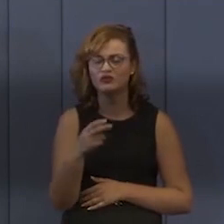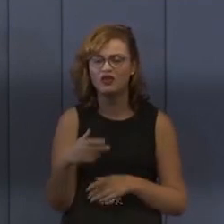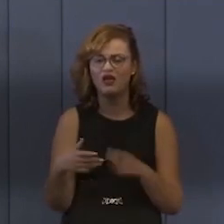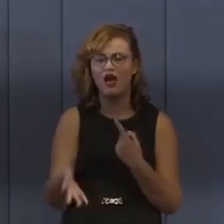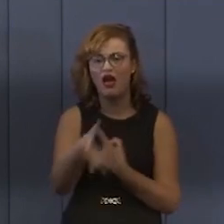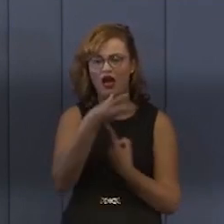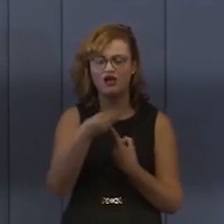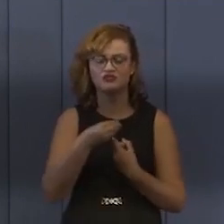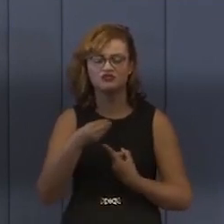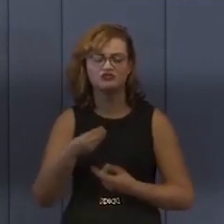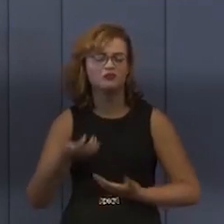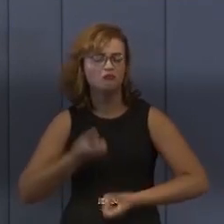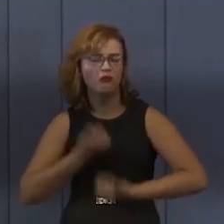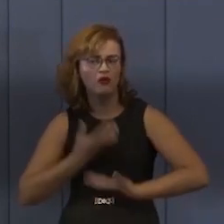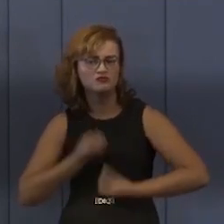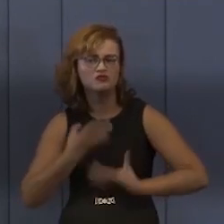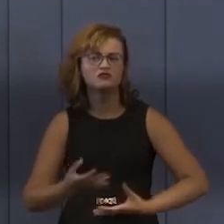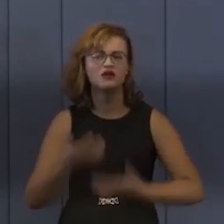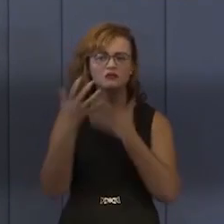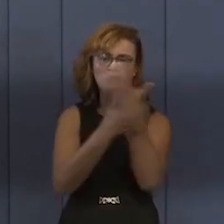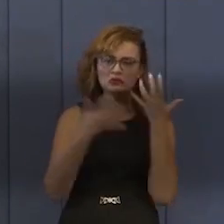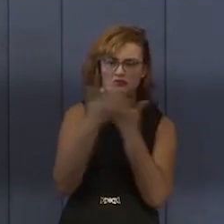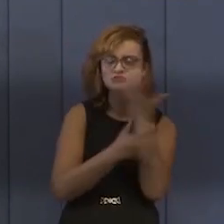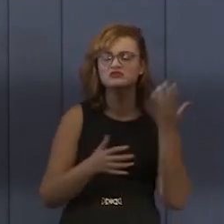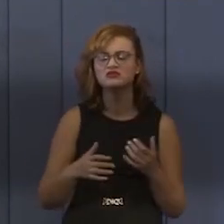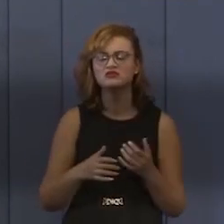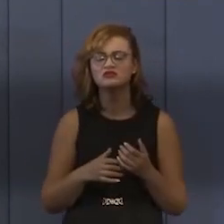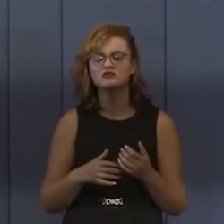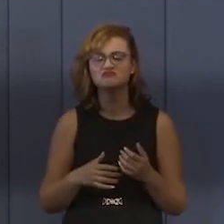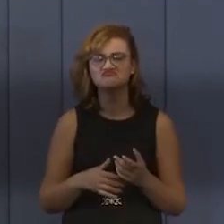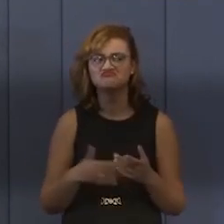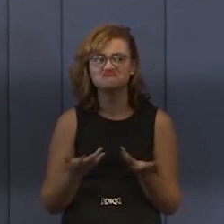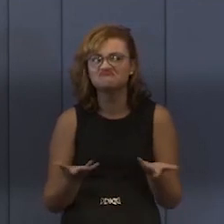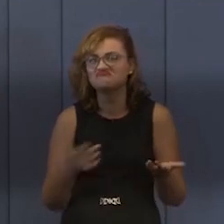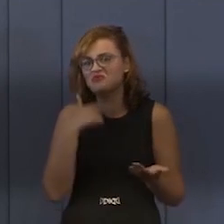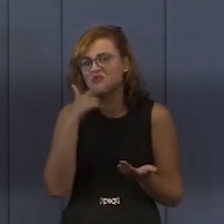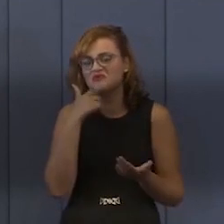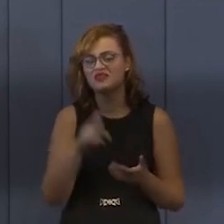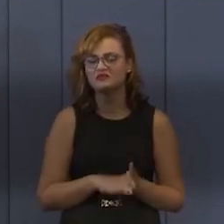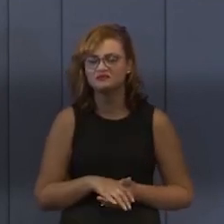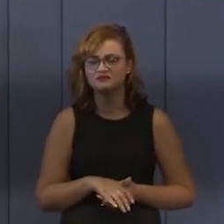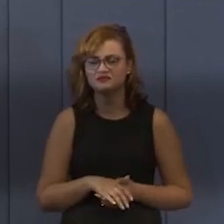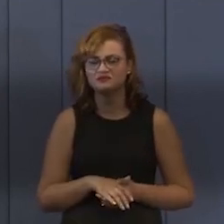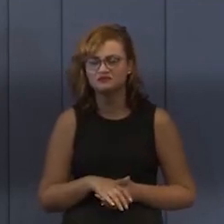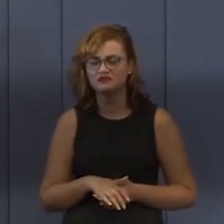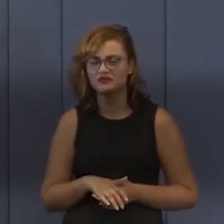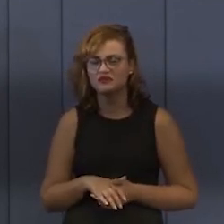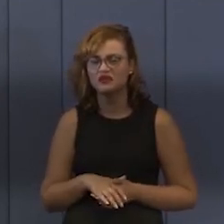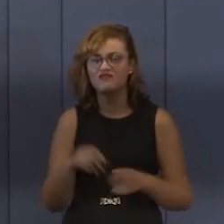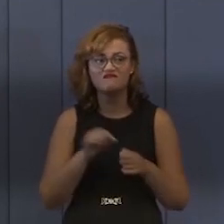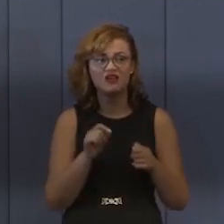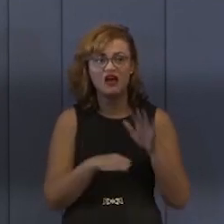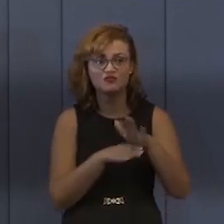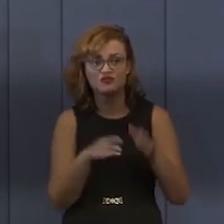ter cultura, eu não consigo ter arte, eu não consigo ter poesia, eu não consigo ter música, eu não consigo